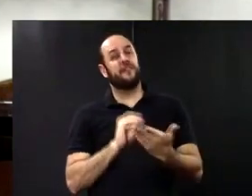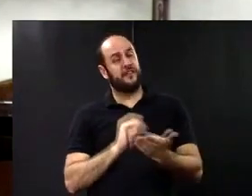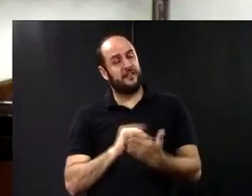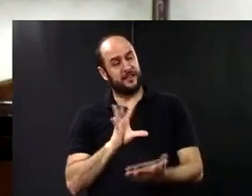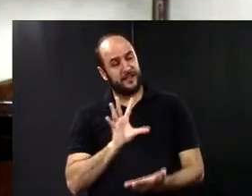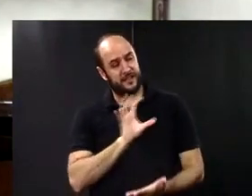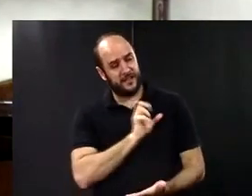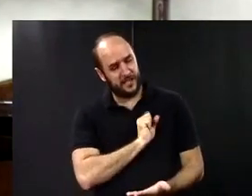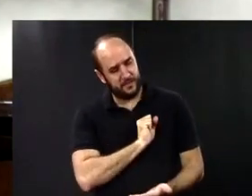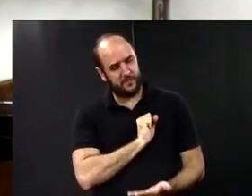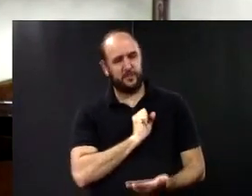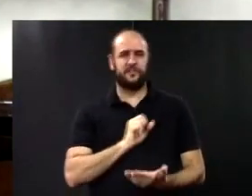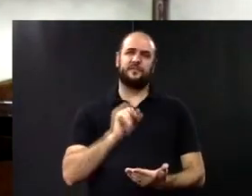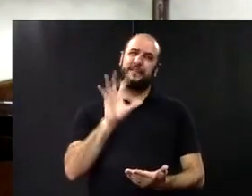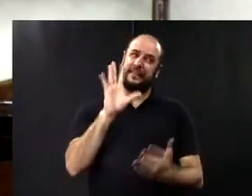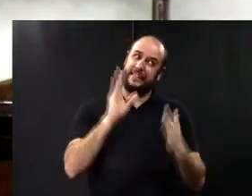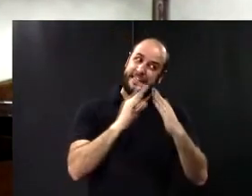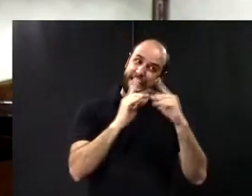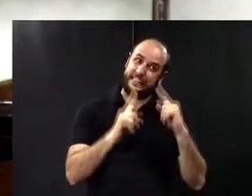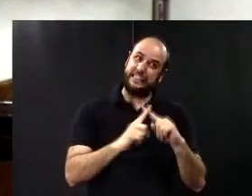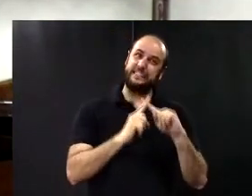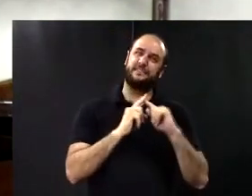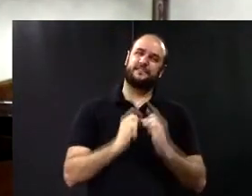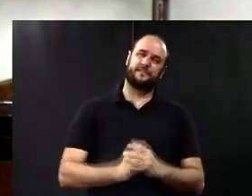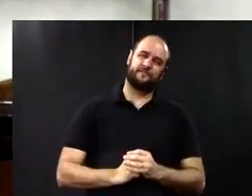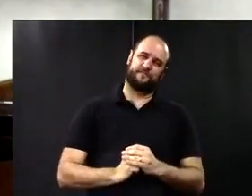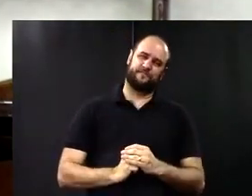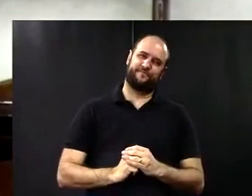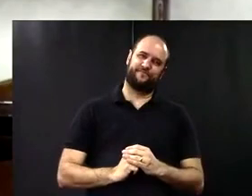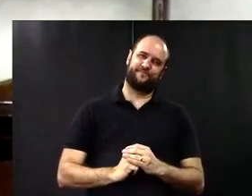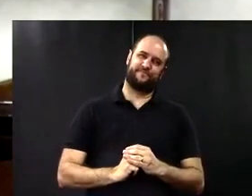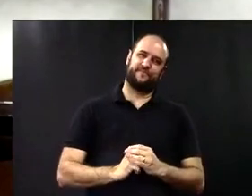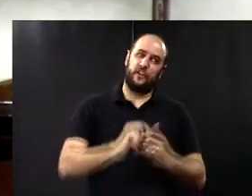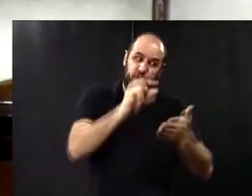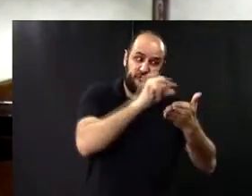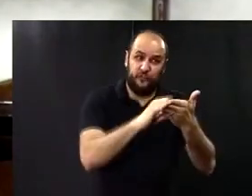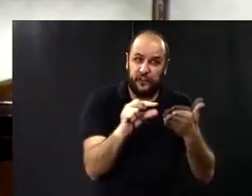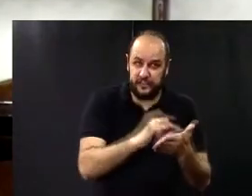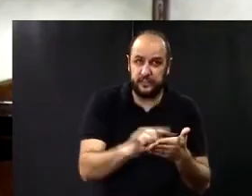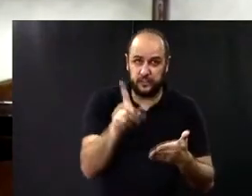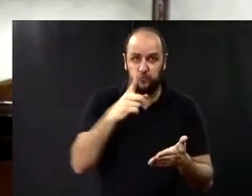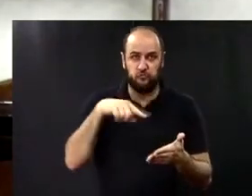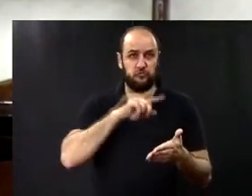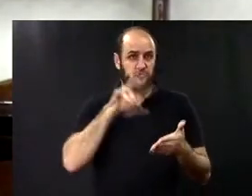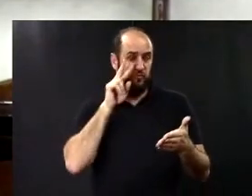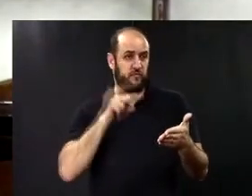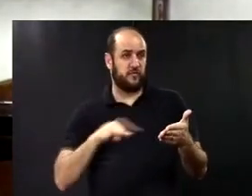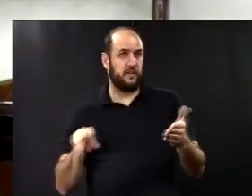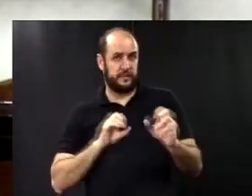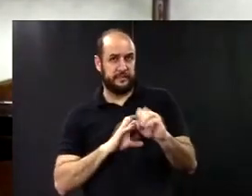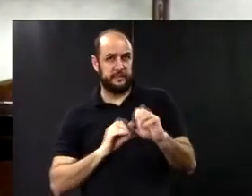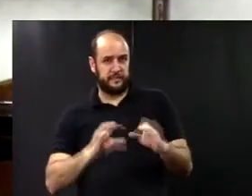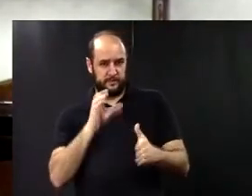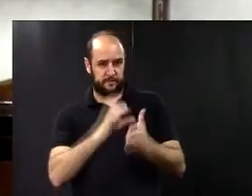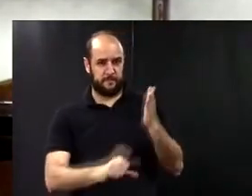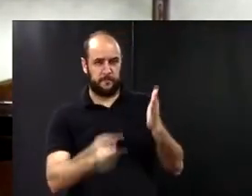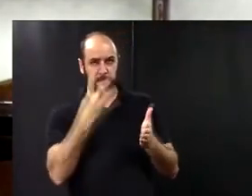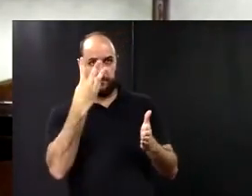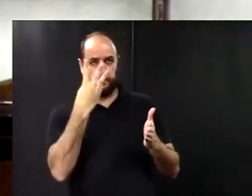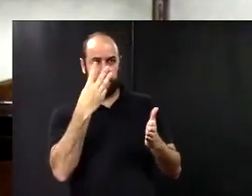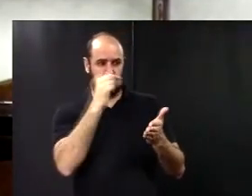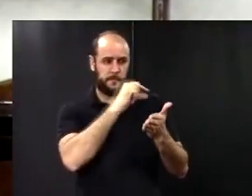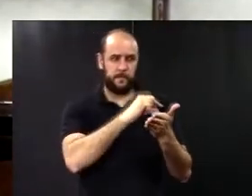O amor da igreja. Veja alguns versículos que nos ensina isso. O capítulo 3,